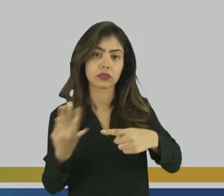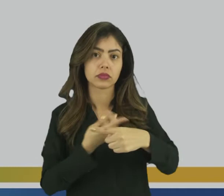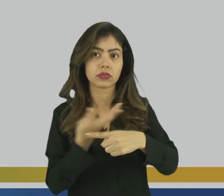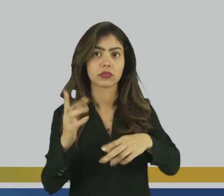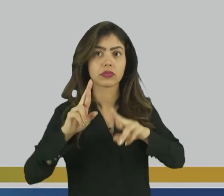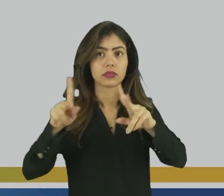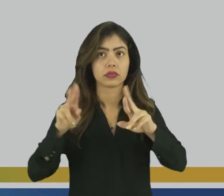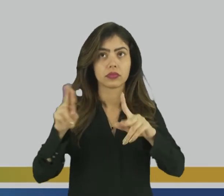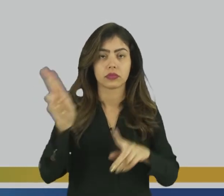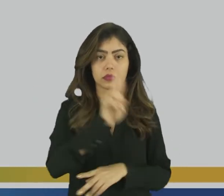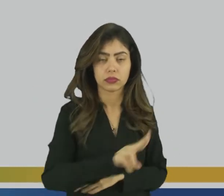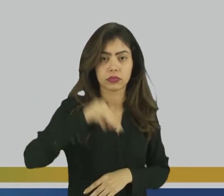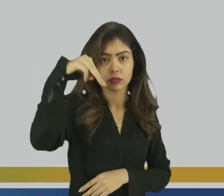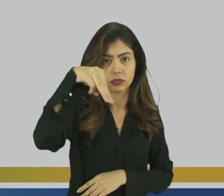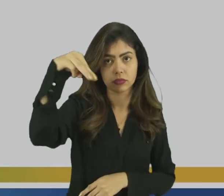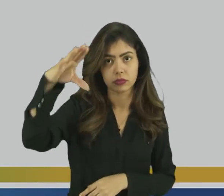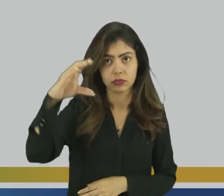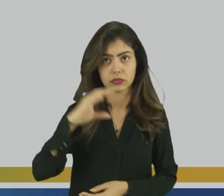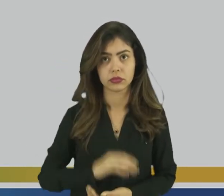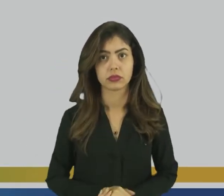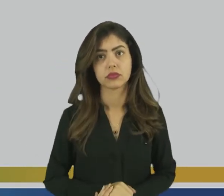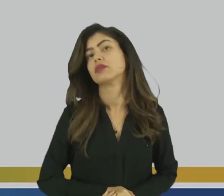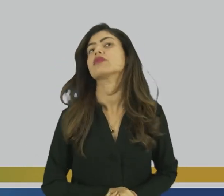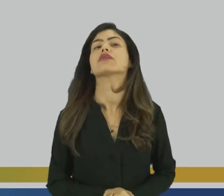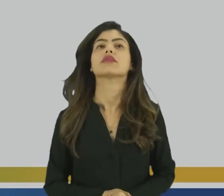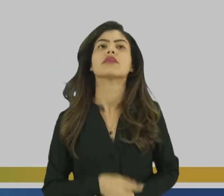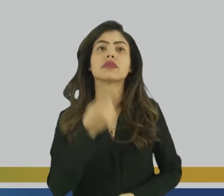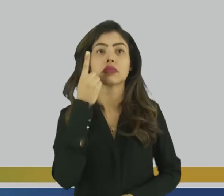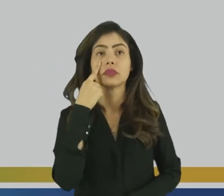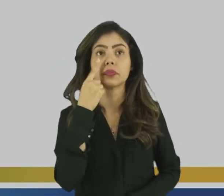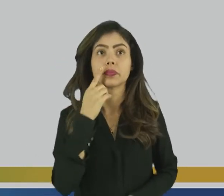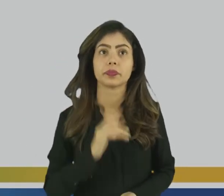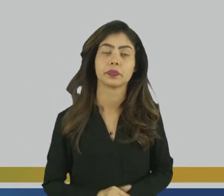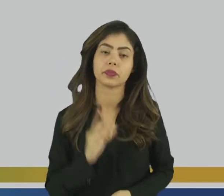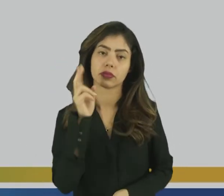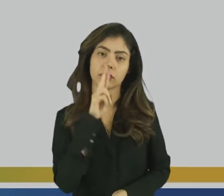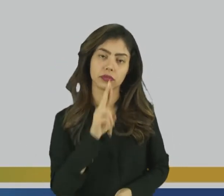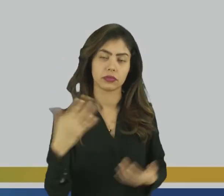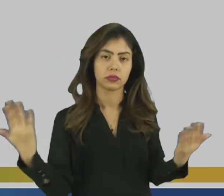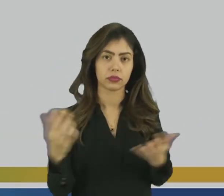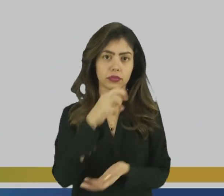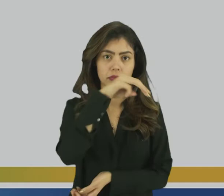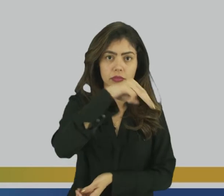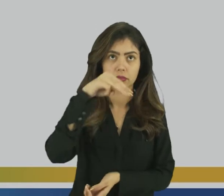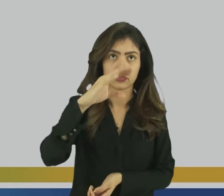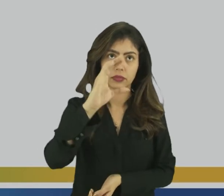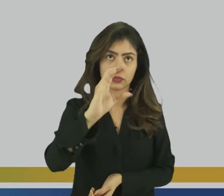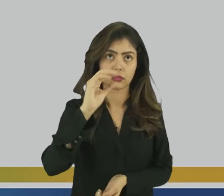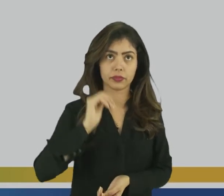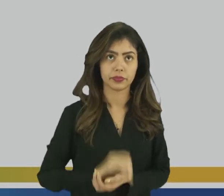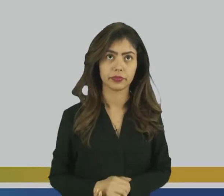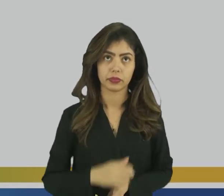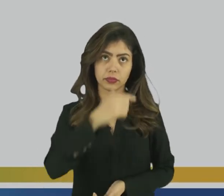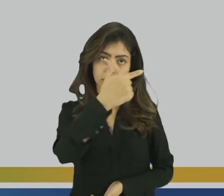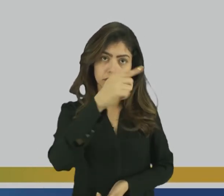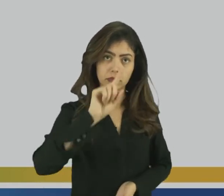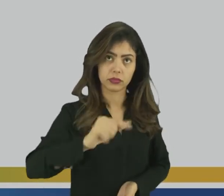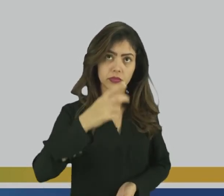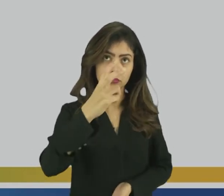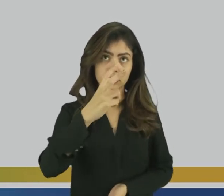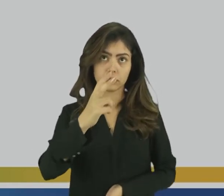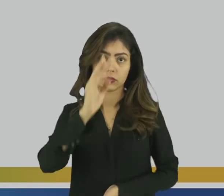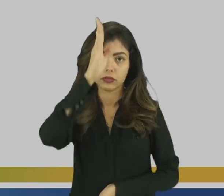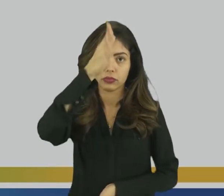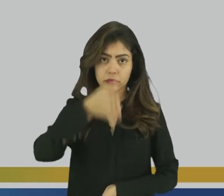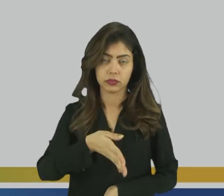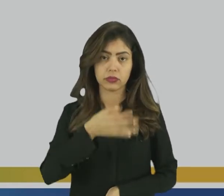equivalentes utilizando o MMC? Então, ó, nós vamos calcular o MMC entre 2 e 5. Nós vamos pegar o 2 e o 5,